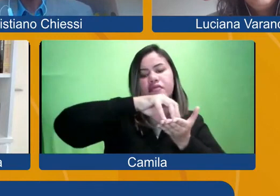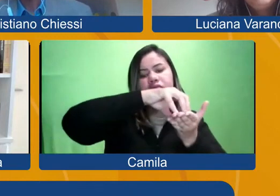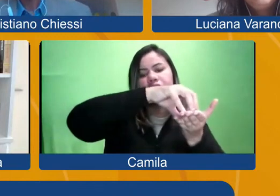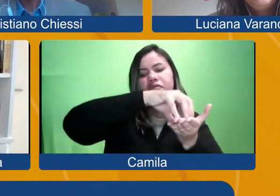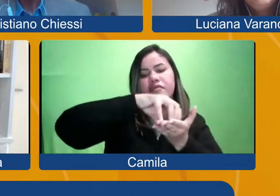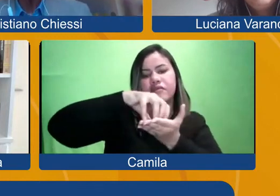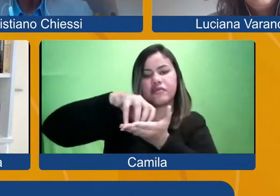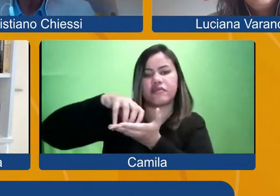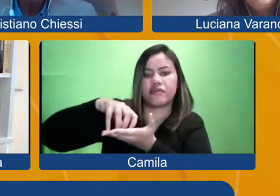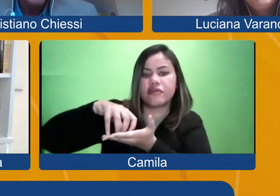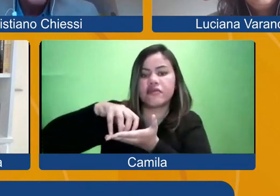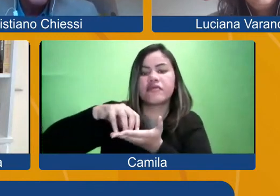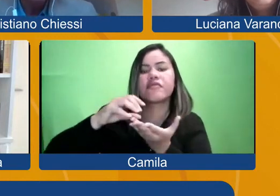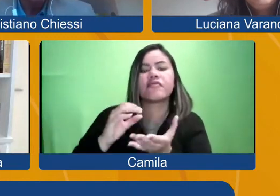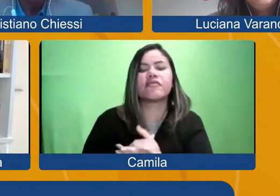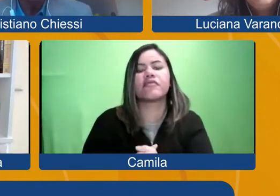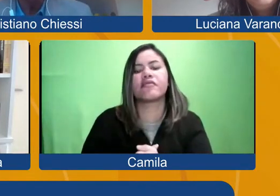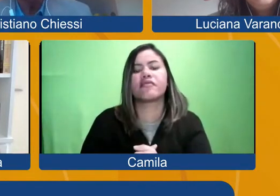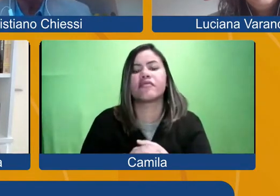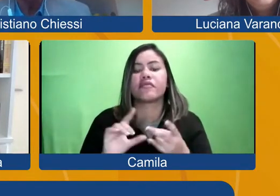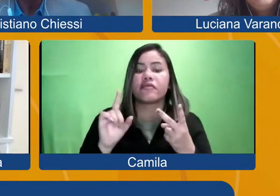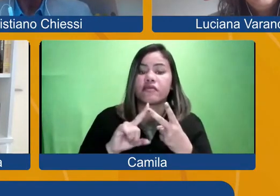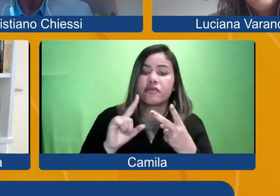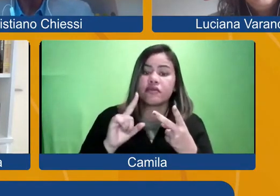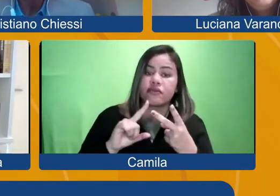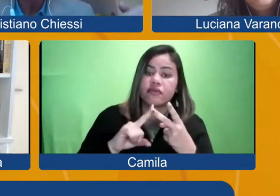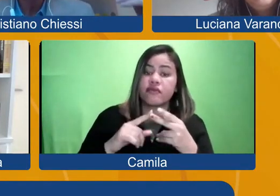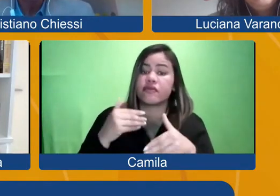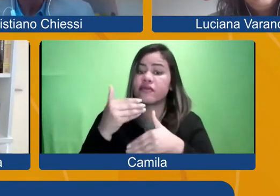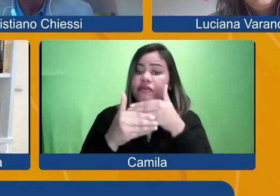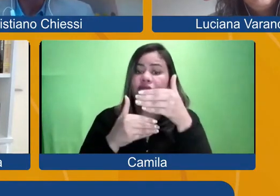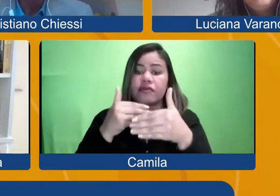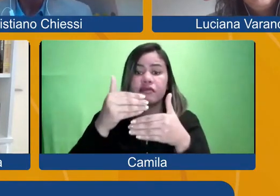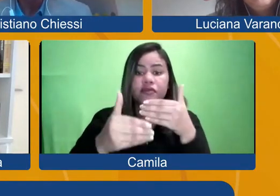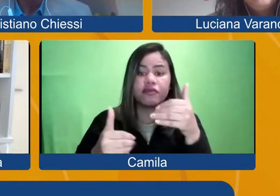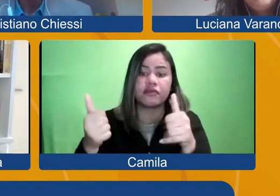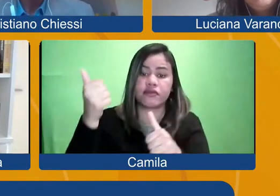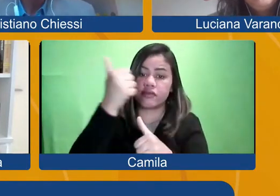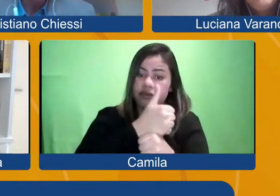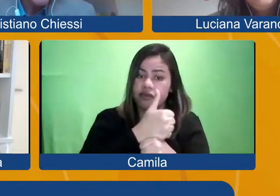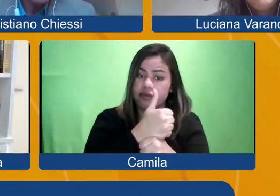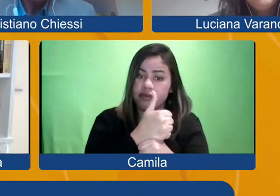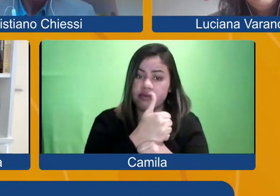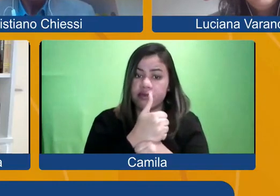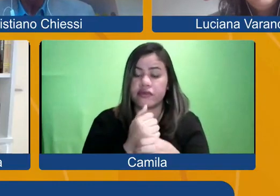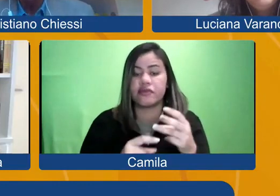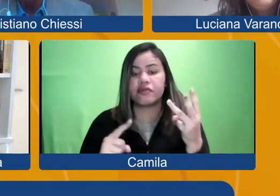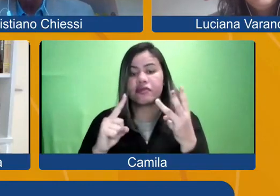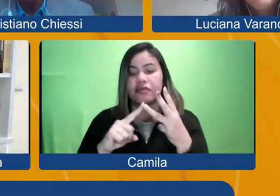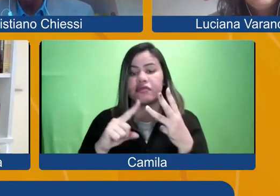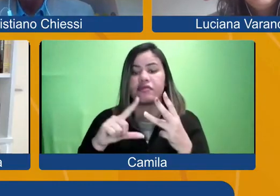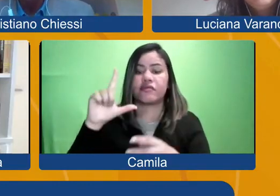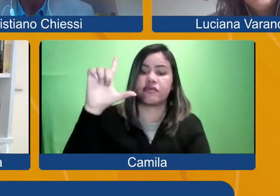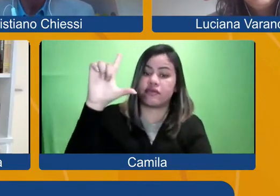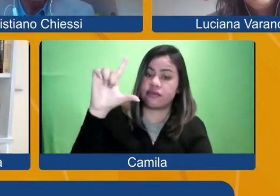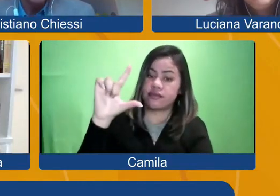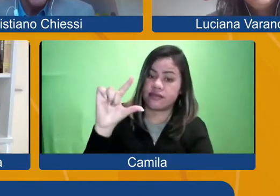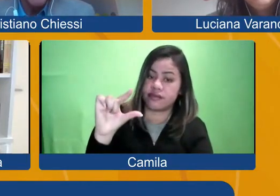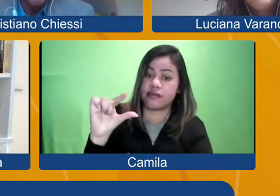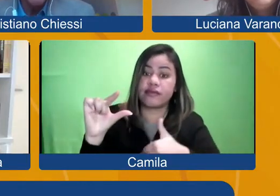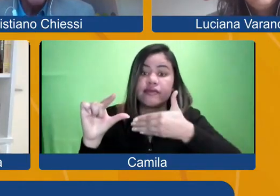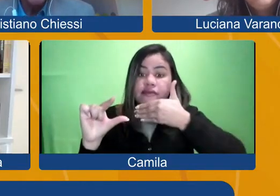emissões, substituição de meios de produção, diminuição e melhora nos padrões de consumo